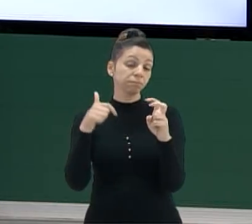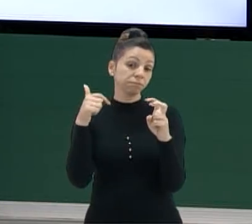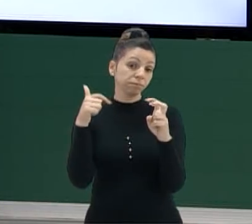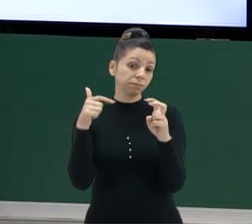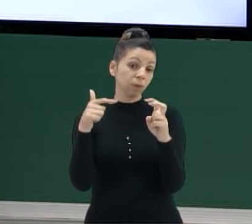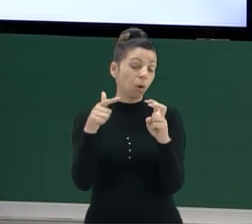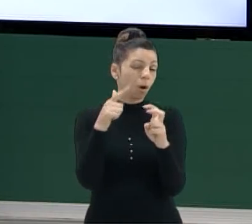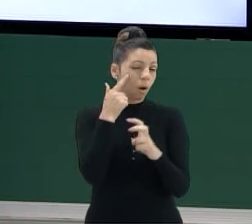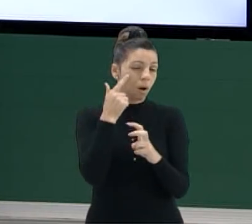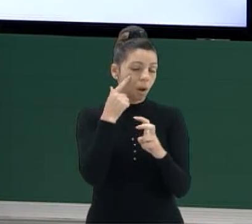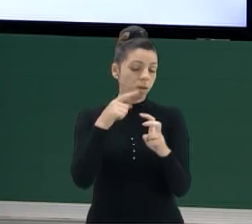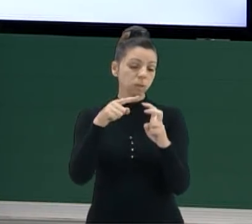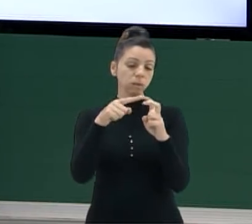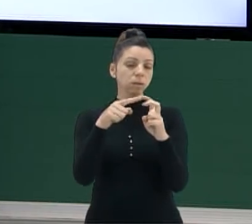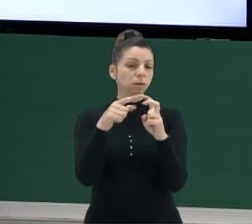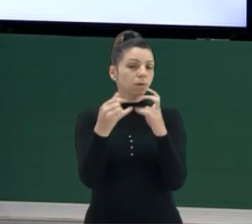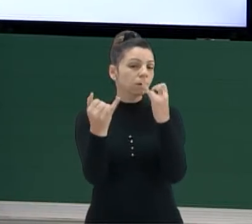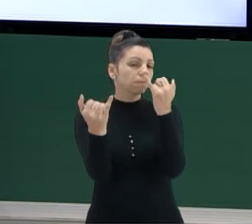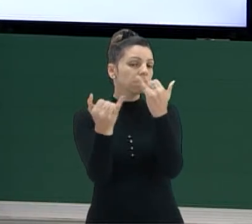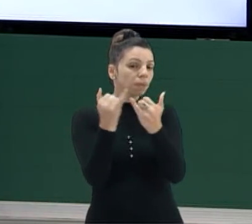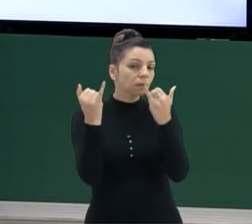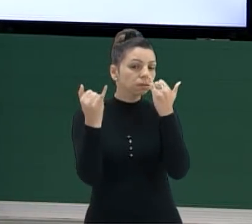parecido, vejam. Eu estou aqui